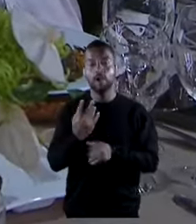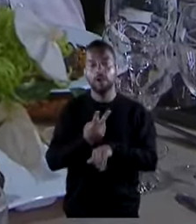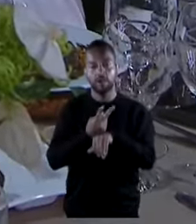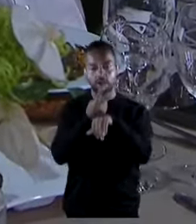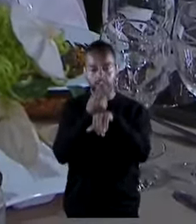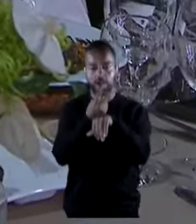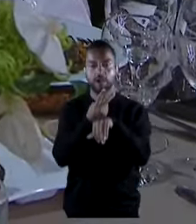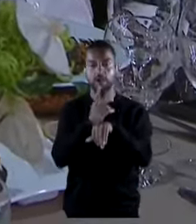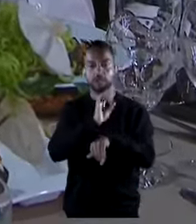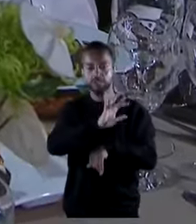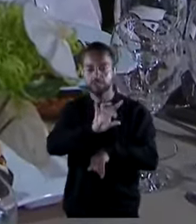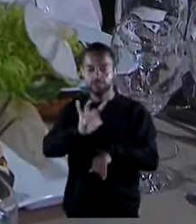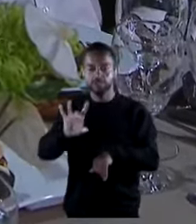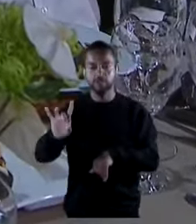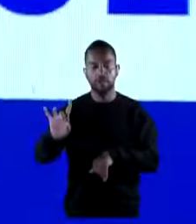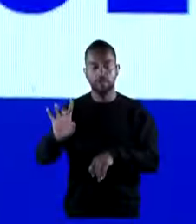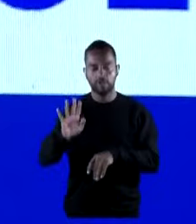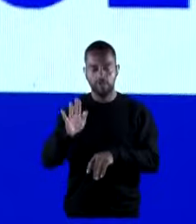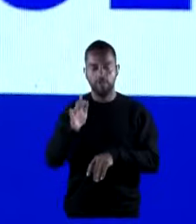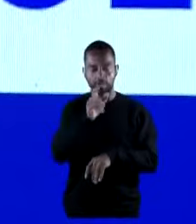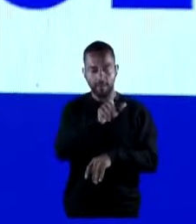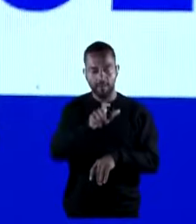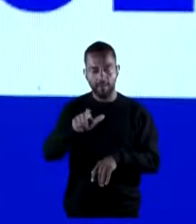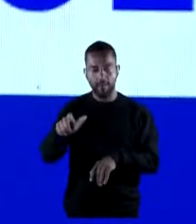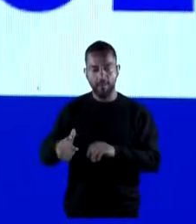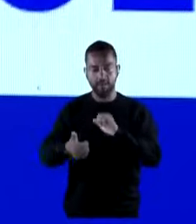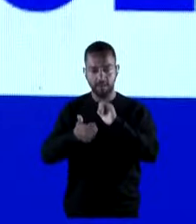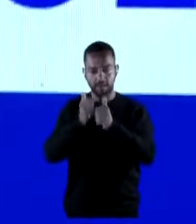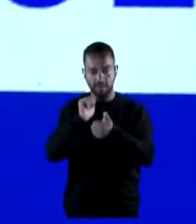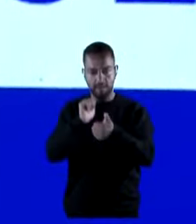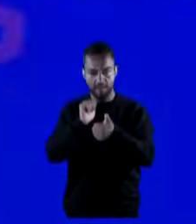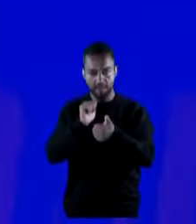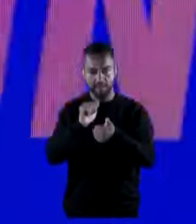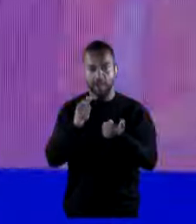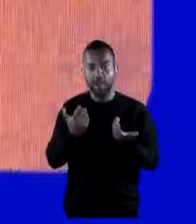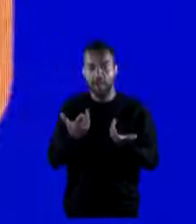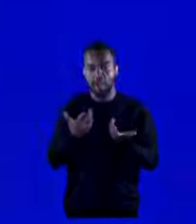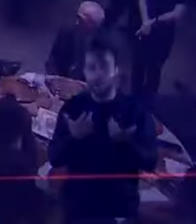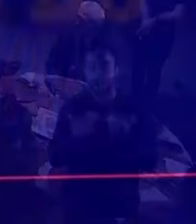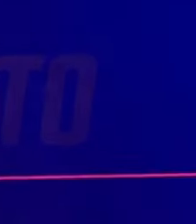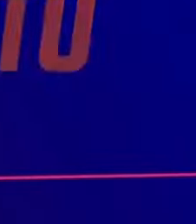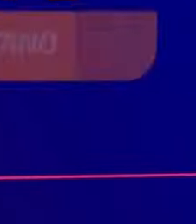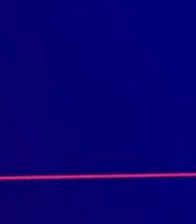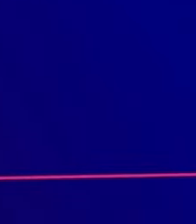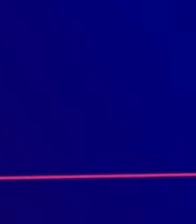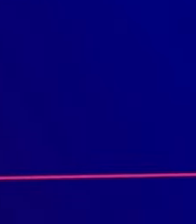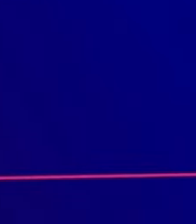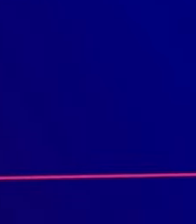dos atletas, começando pela categoria Revelação. Aliás,